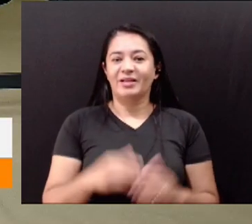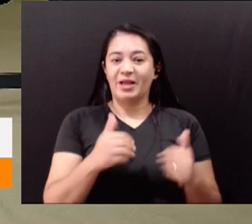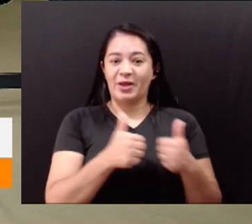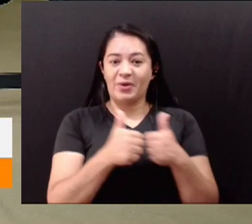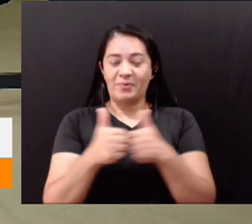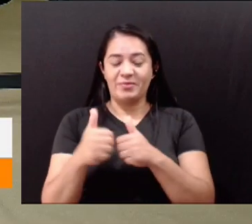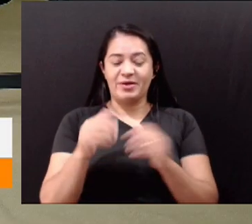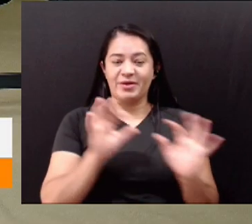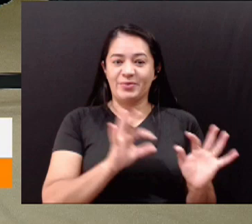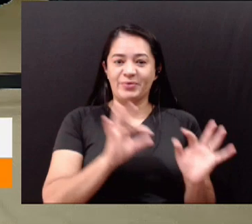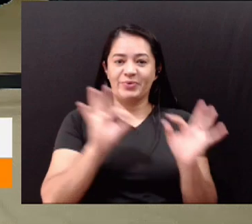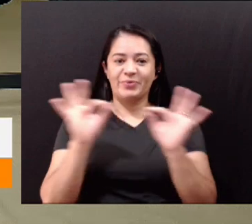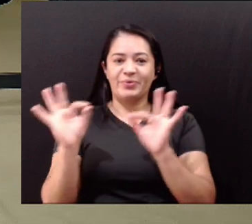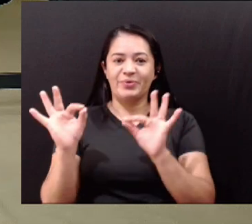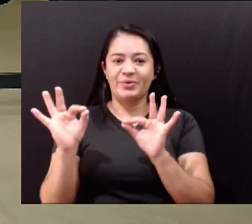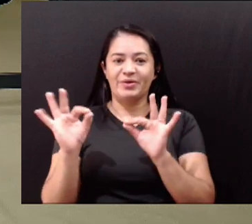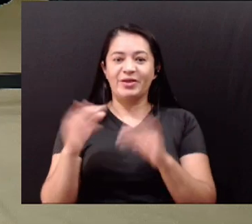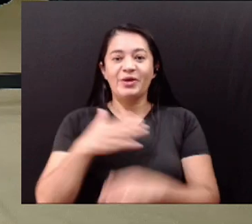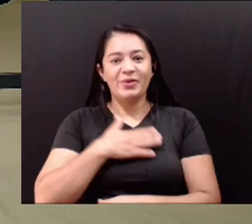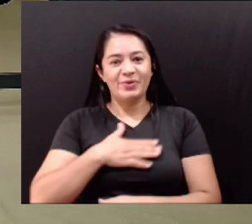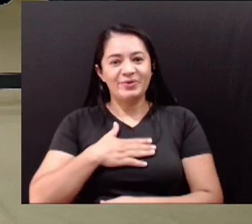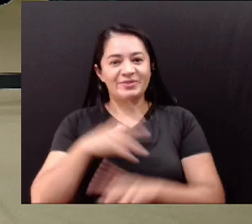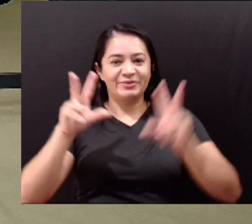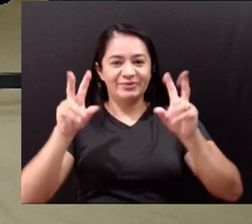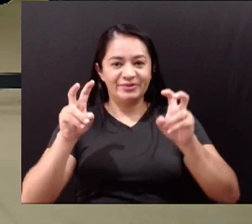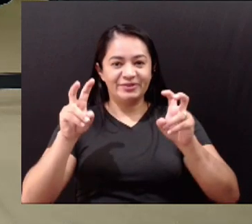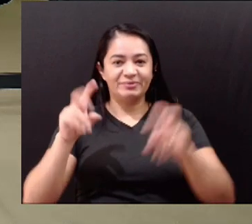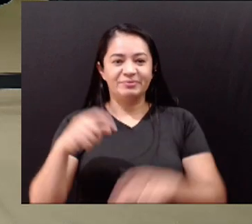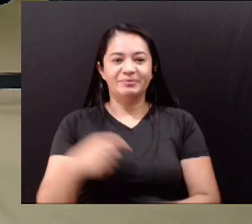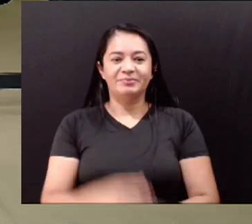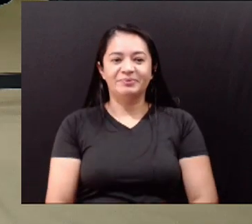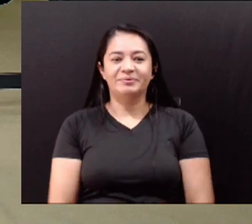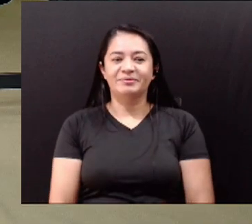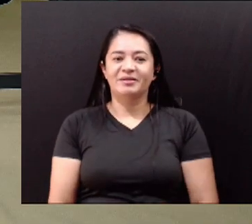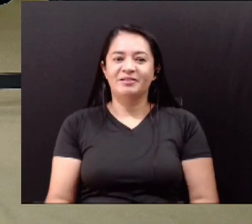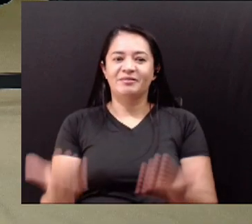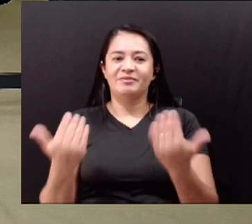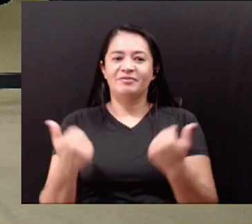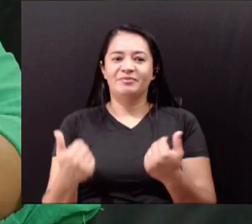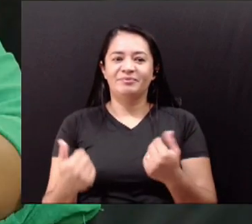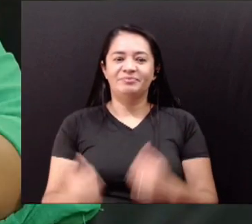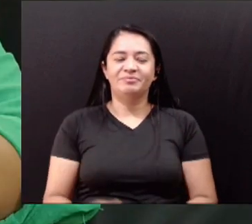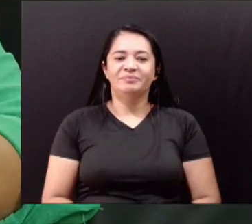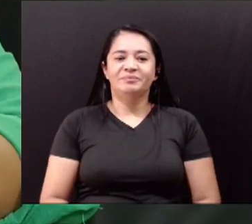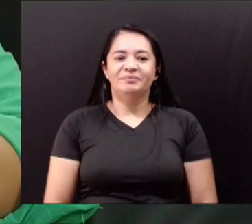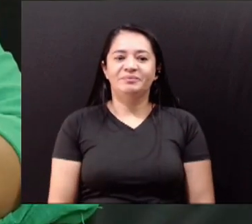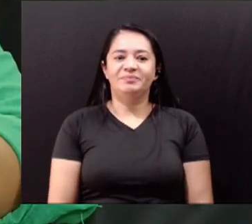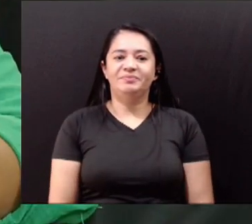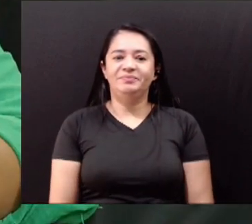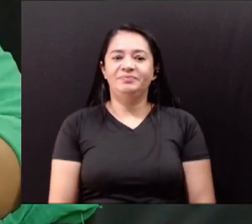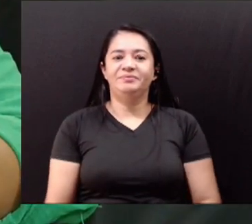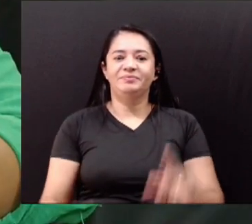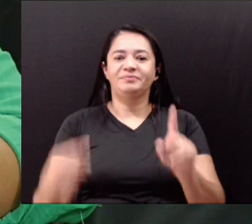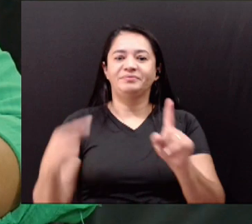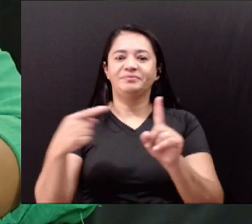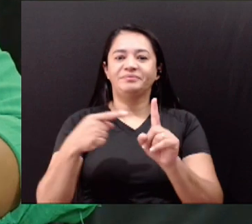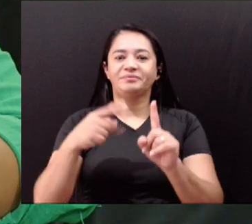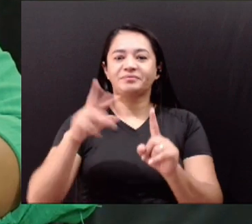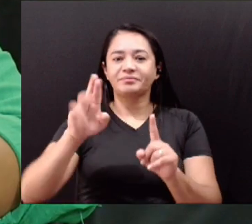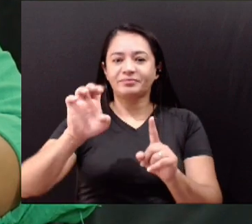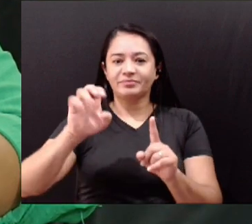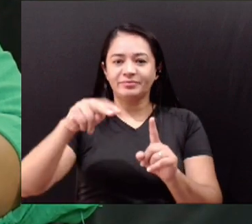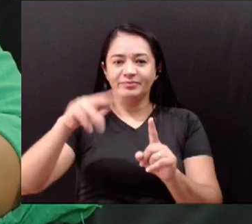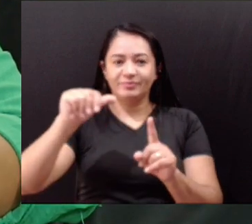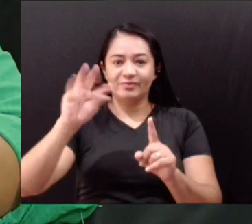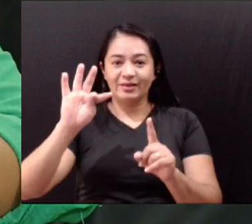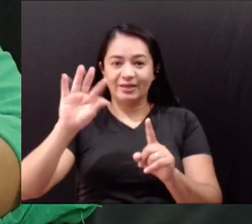inclusive, gostando muito desse assunto que a gente está falando hoje. Vamos lá, então. Perguntas. Renata, 72 anos,